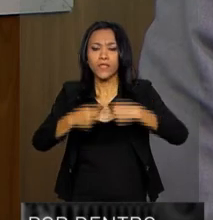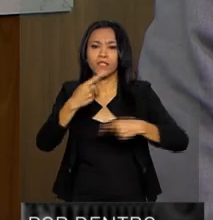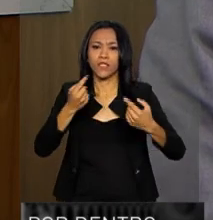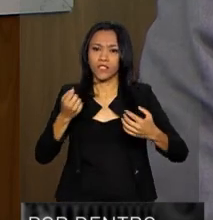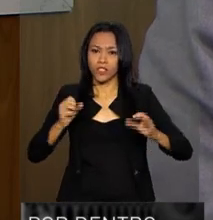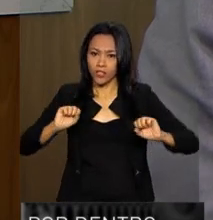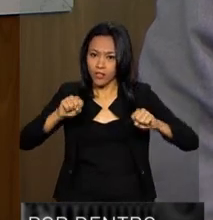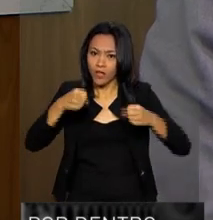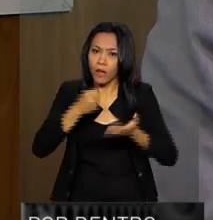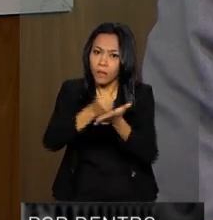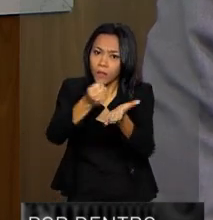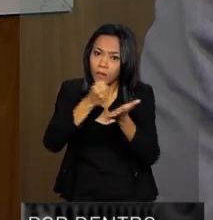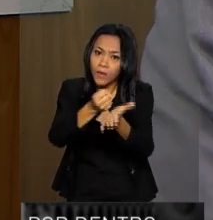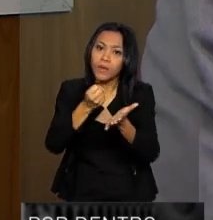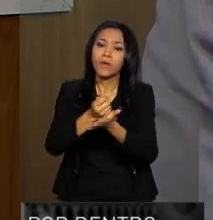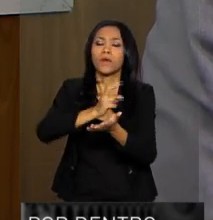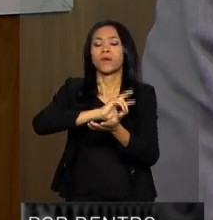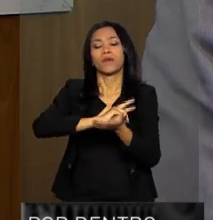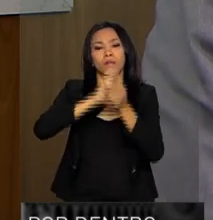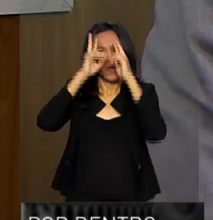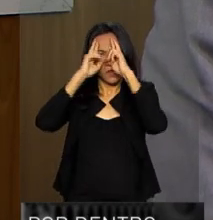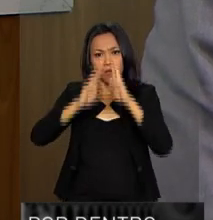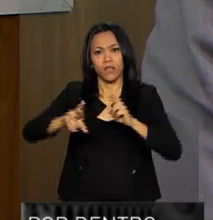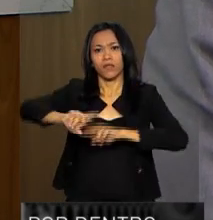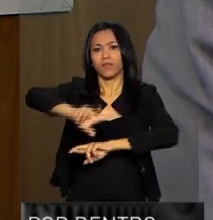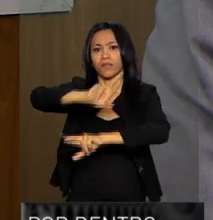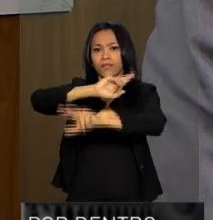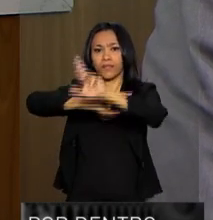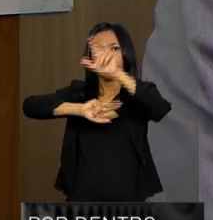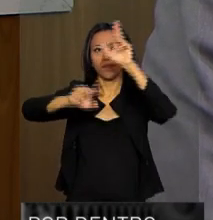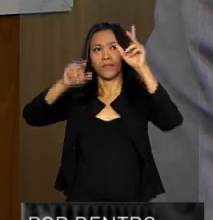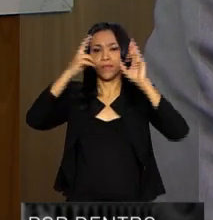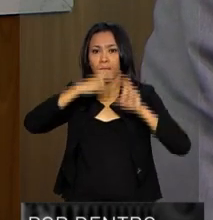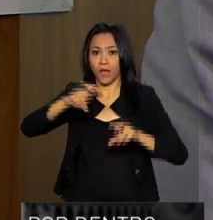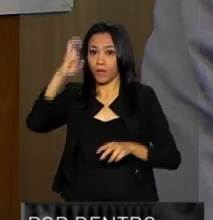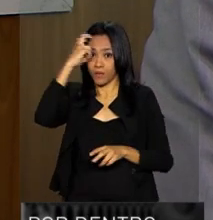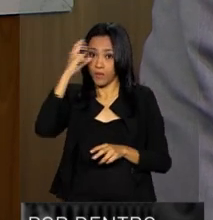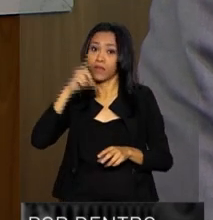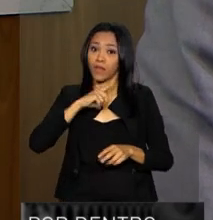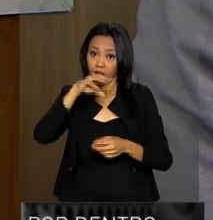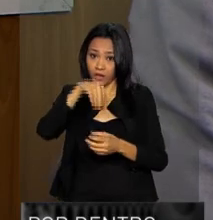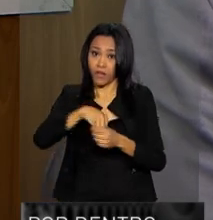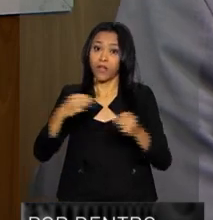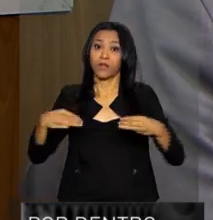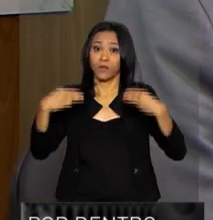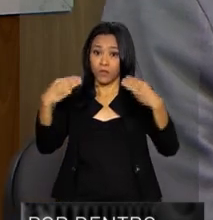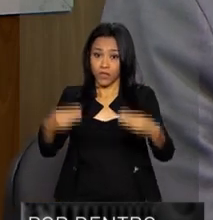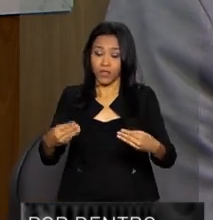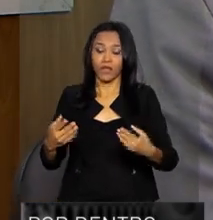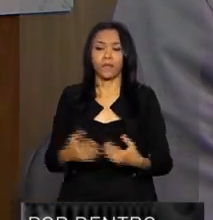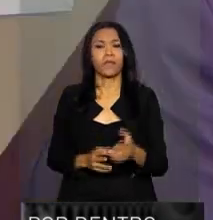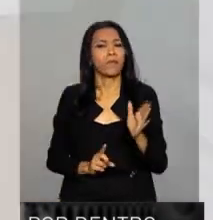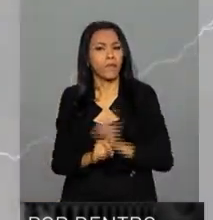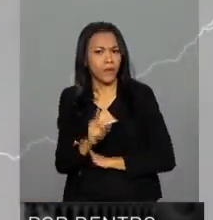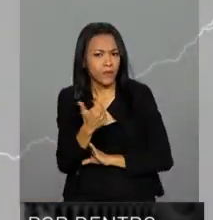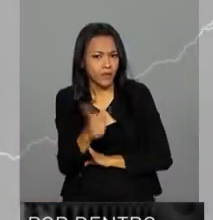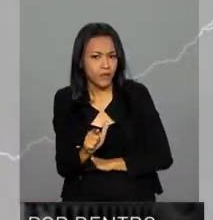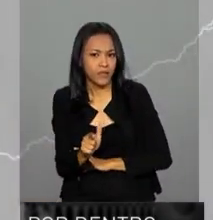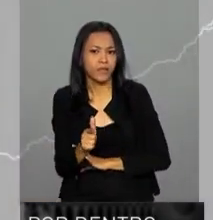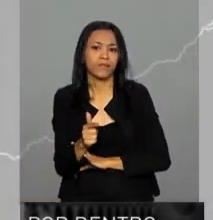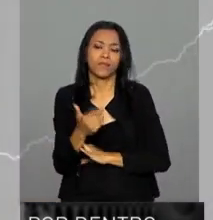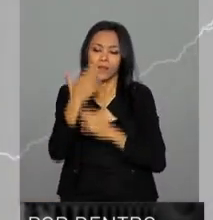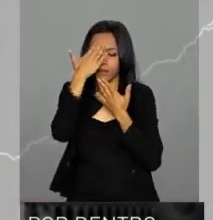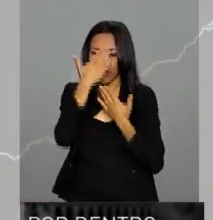diversidade cultural e da diversidade regional está em curso no ministério da cultura tiago mais alguma pergunta obrigado carla foi